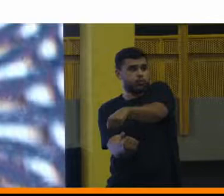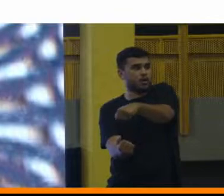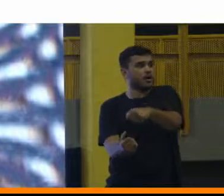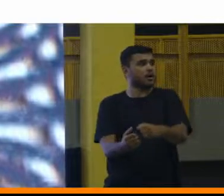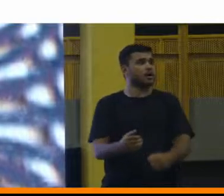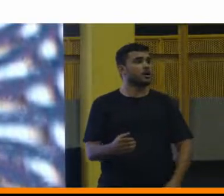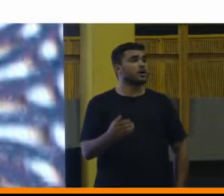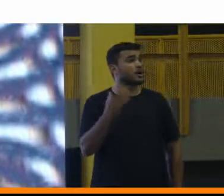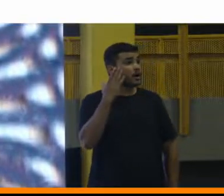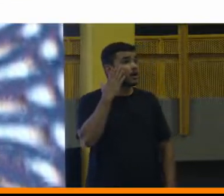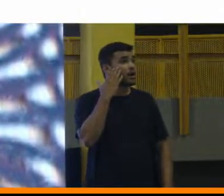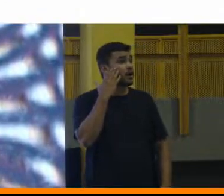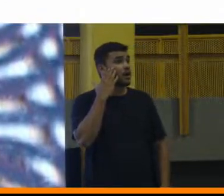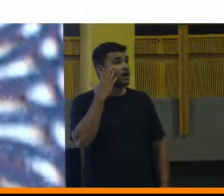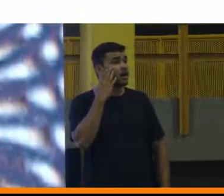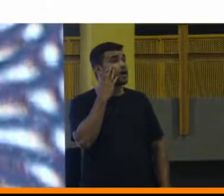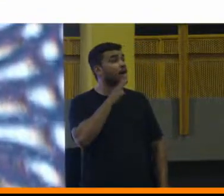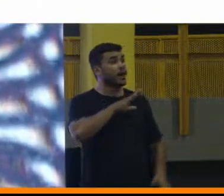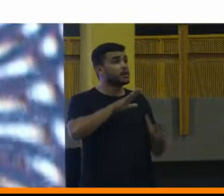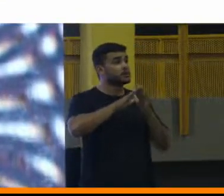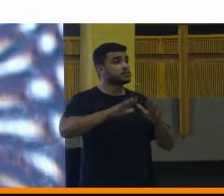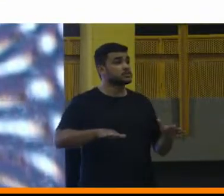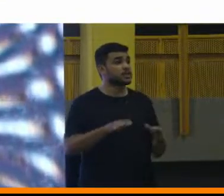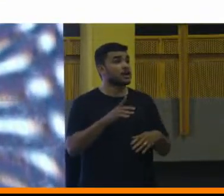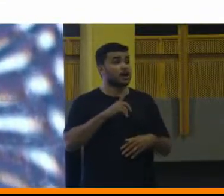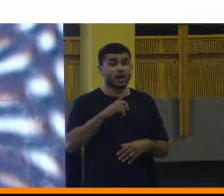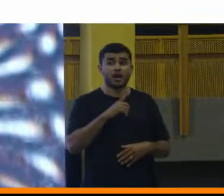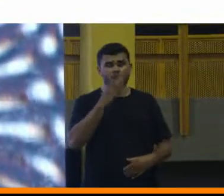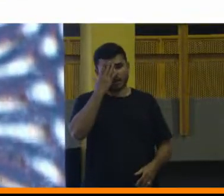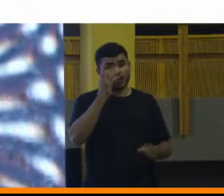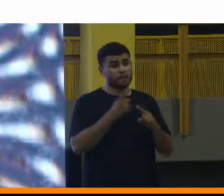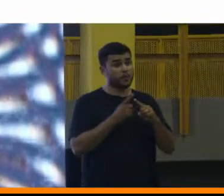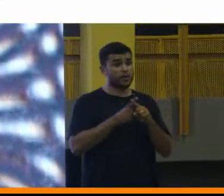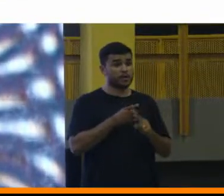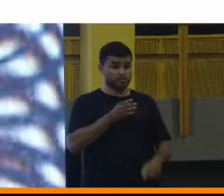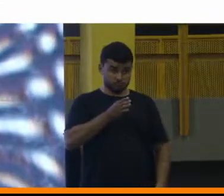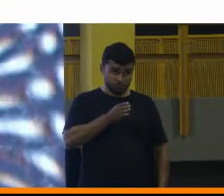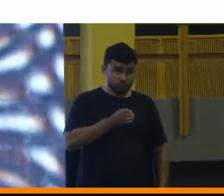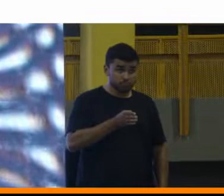lado ou para o outro é sempre o contrário da aceleração.